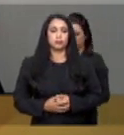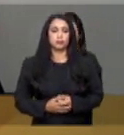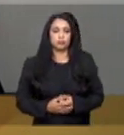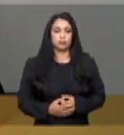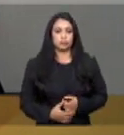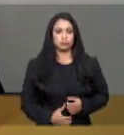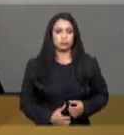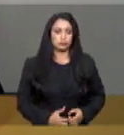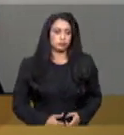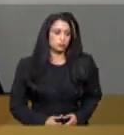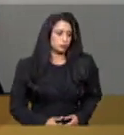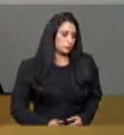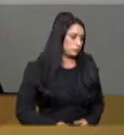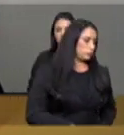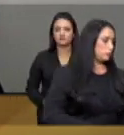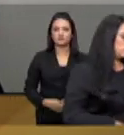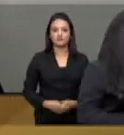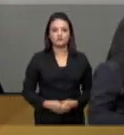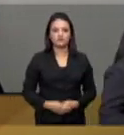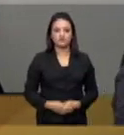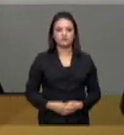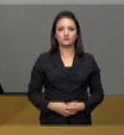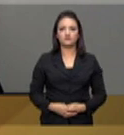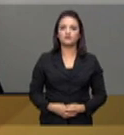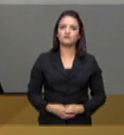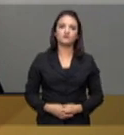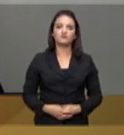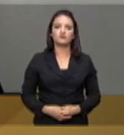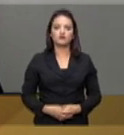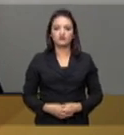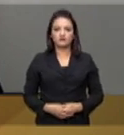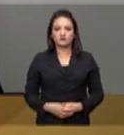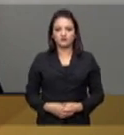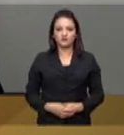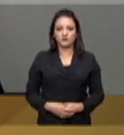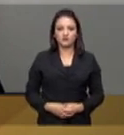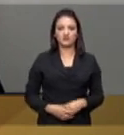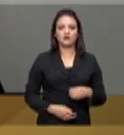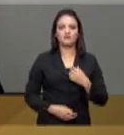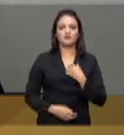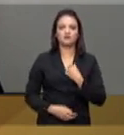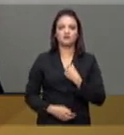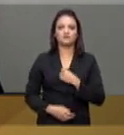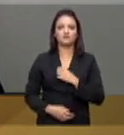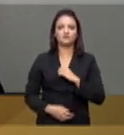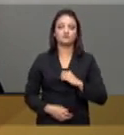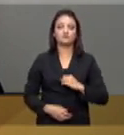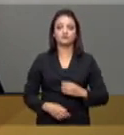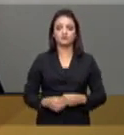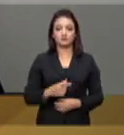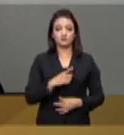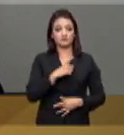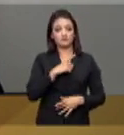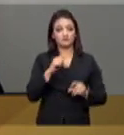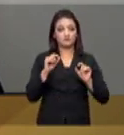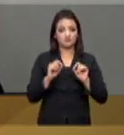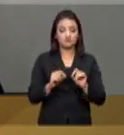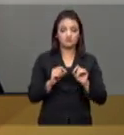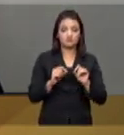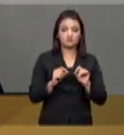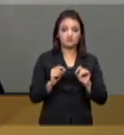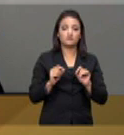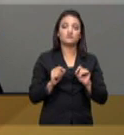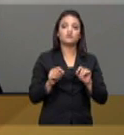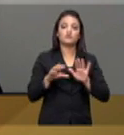caso do conceito de receita bruta reiteradamente suscitado pelos votos vencidos, esculpido no artigo 12 do